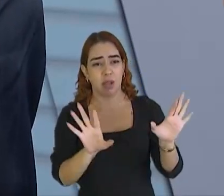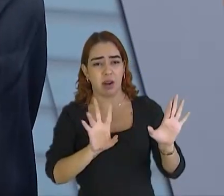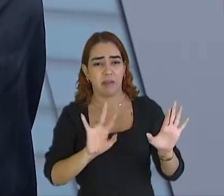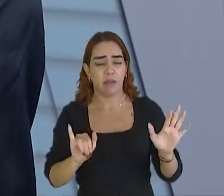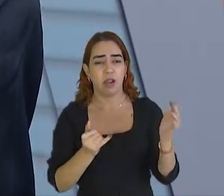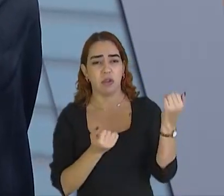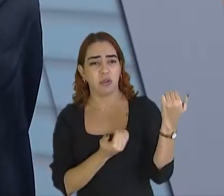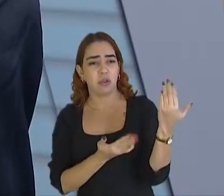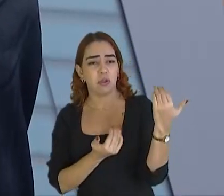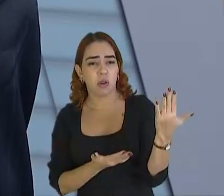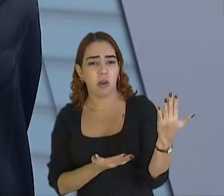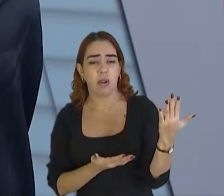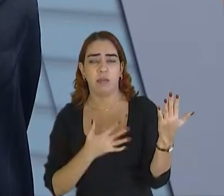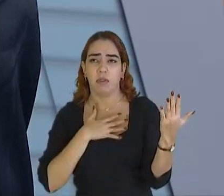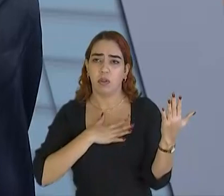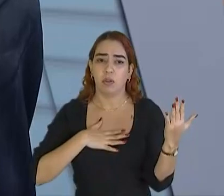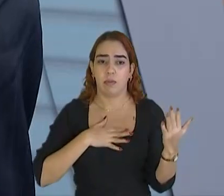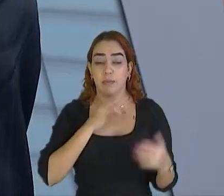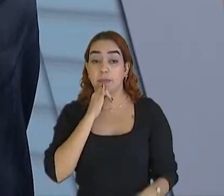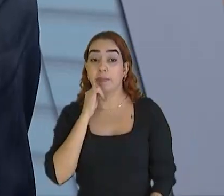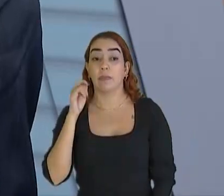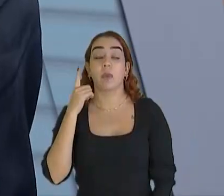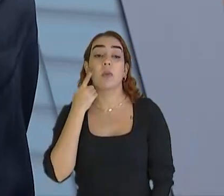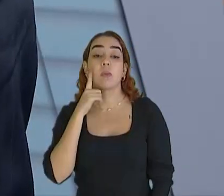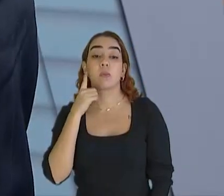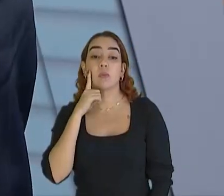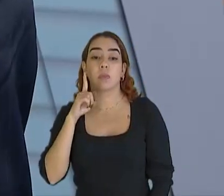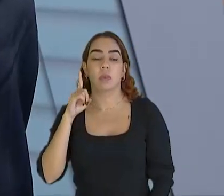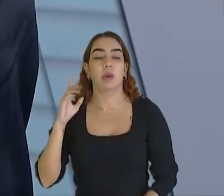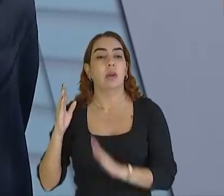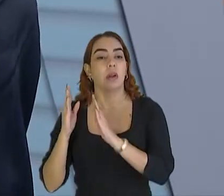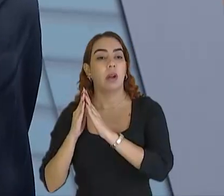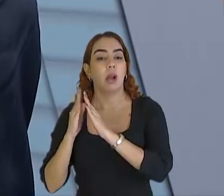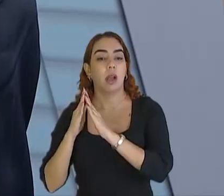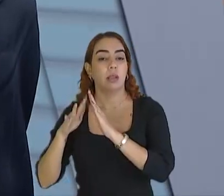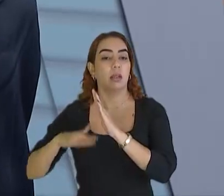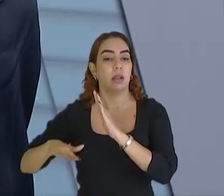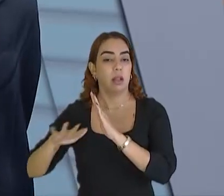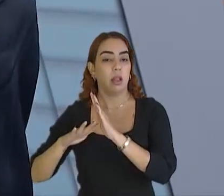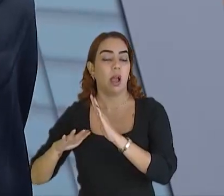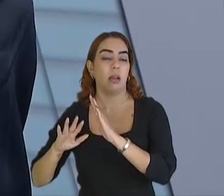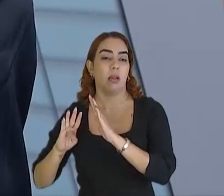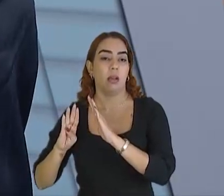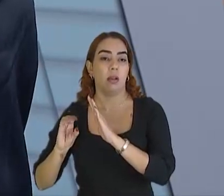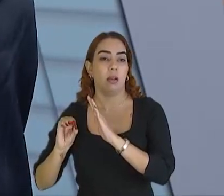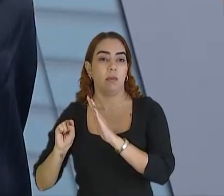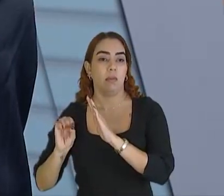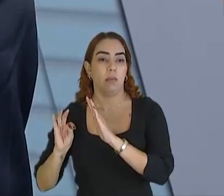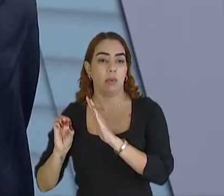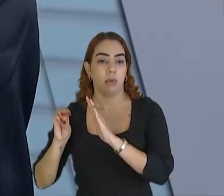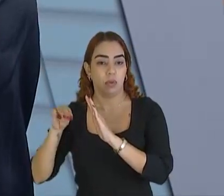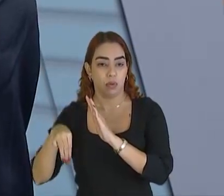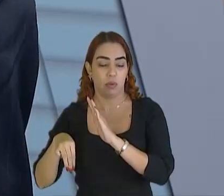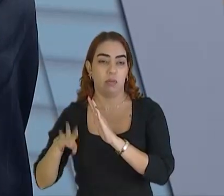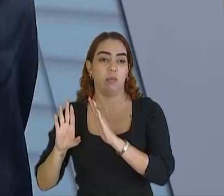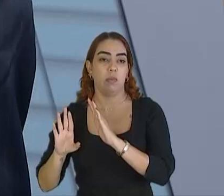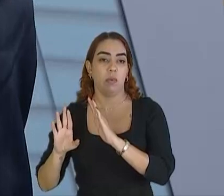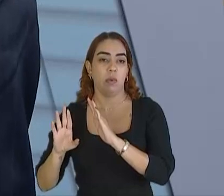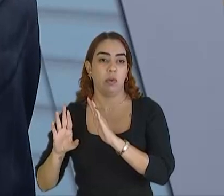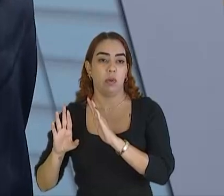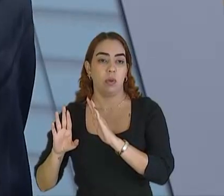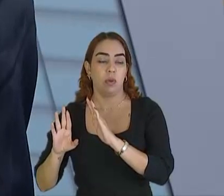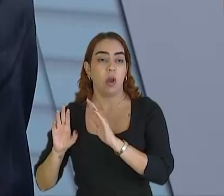Nos Estados Unidos, eu tenho um amigo meu que mora, por exemplo, em Maine, na região de Boston. Lá foi descriminalizado o porte de algum